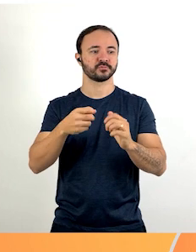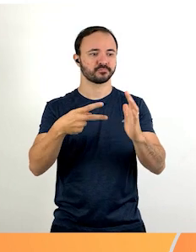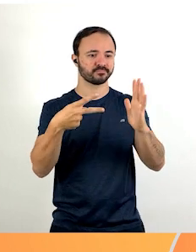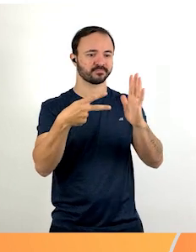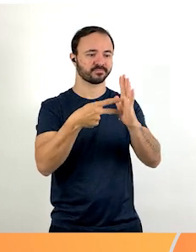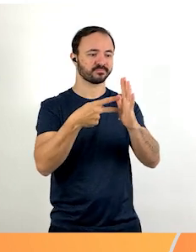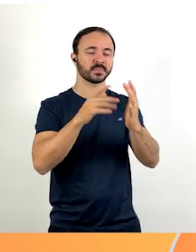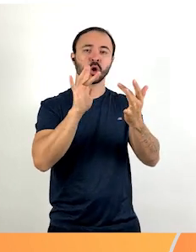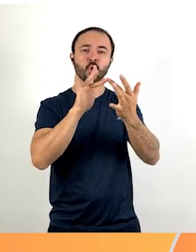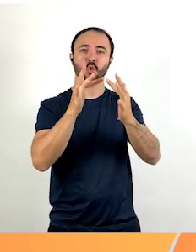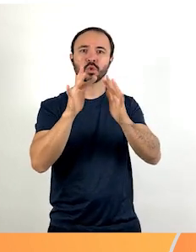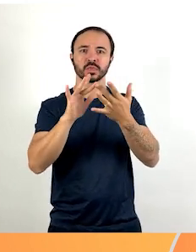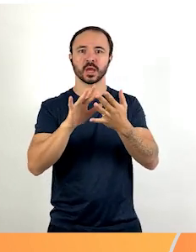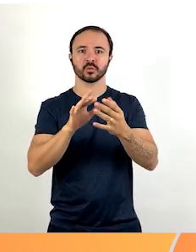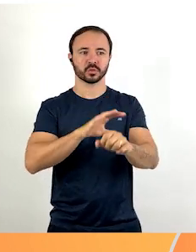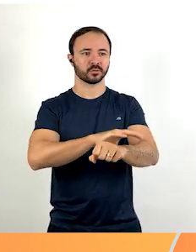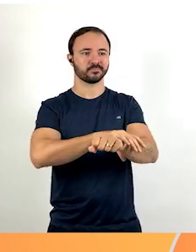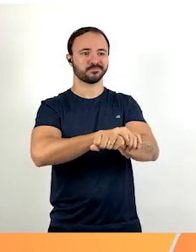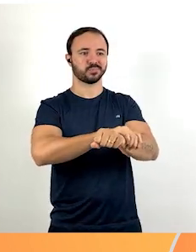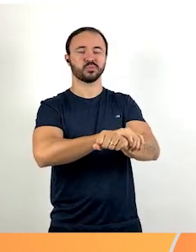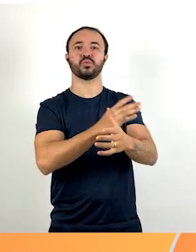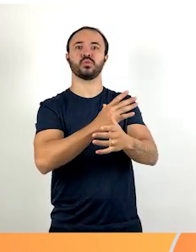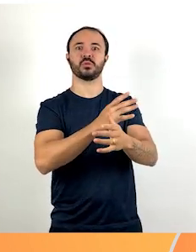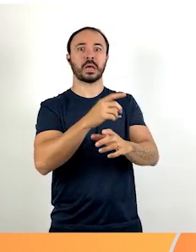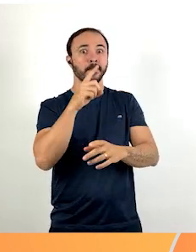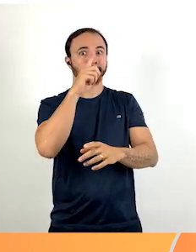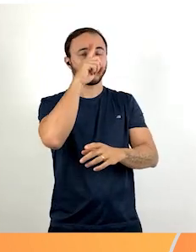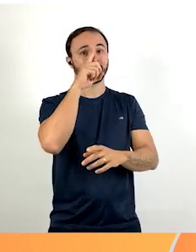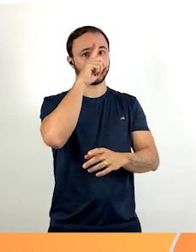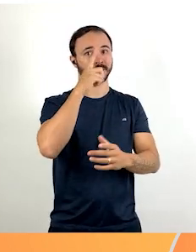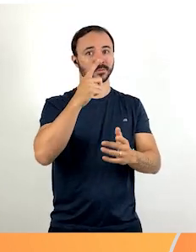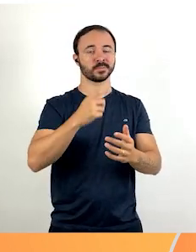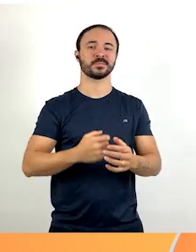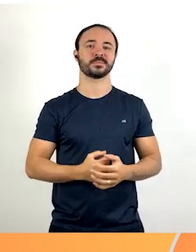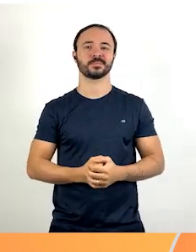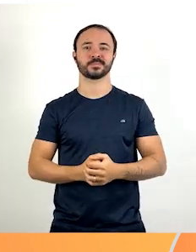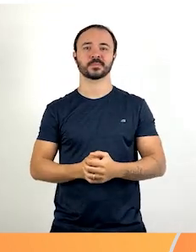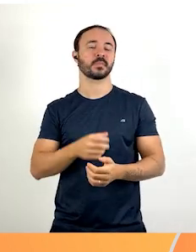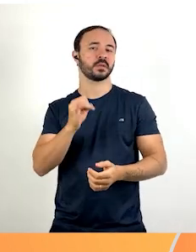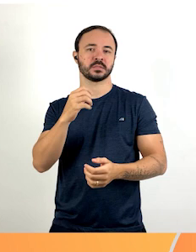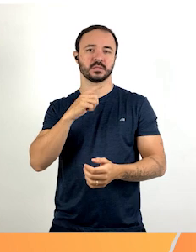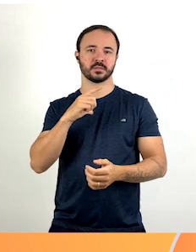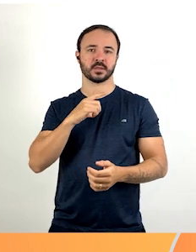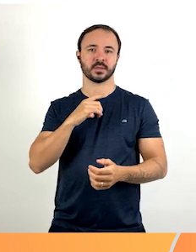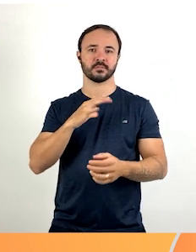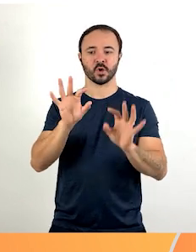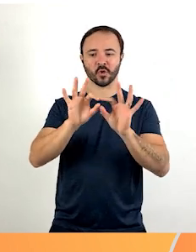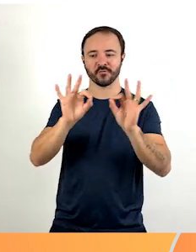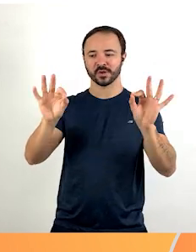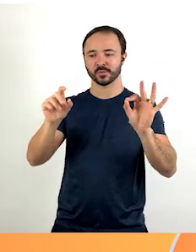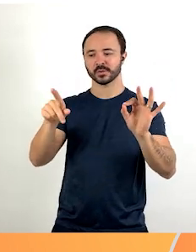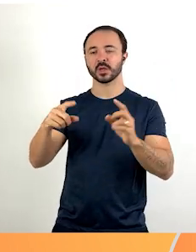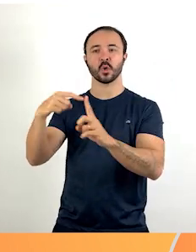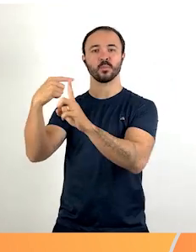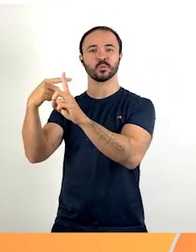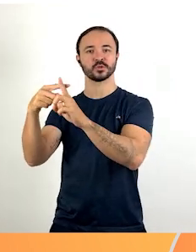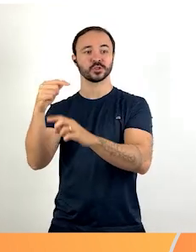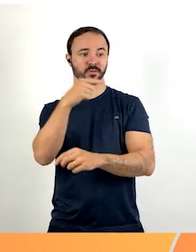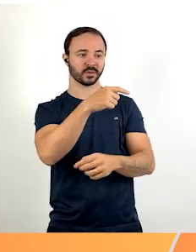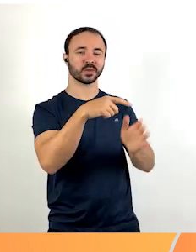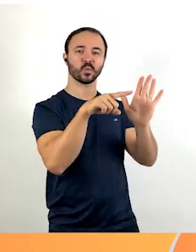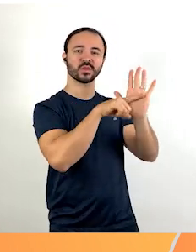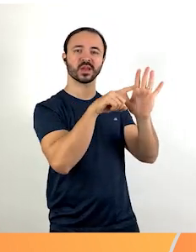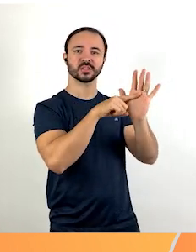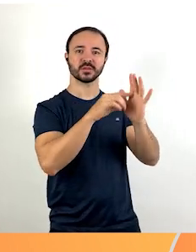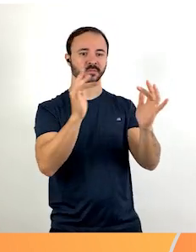devido a, quando se encosta, um fio positivo e negativo da rede elétrica, um fio energizado e um fio